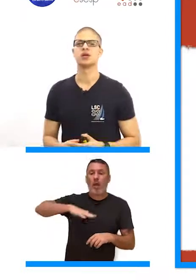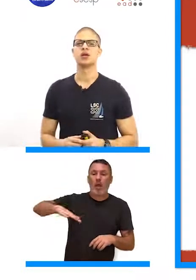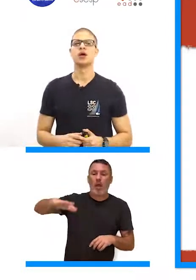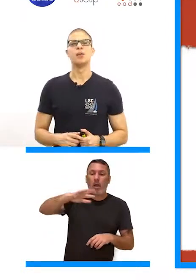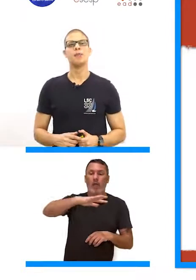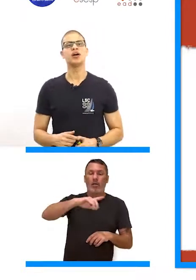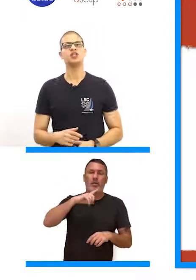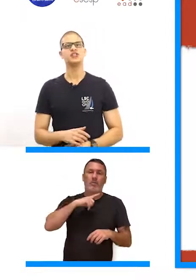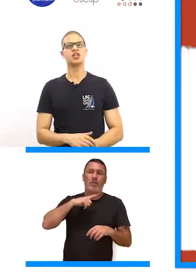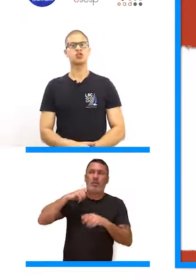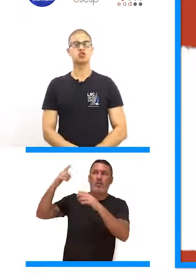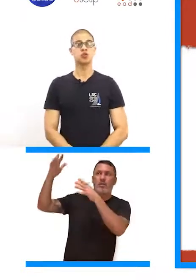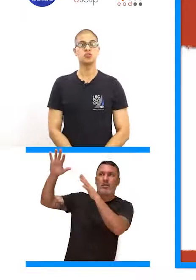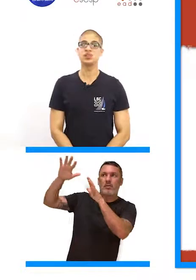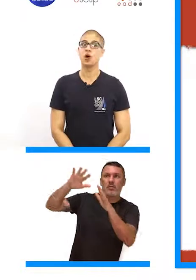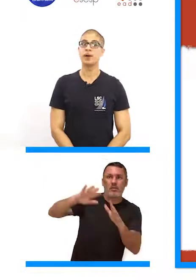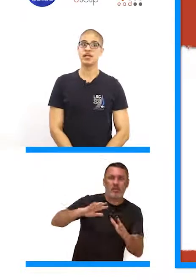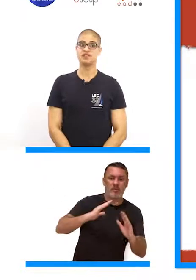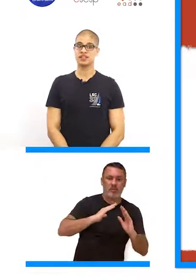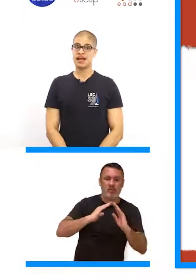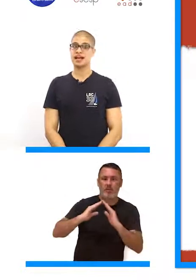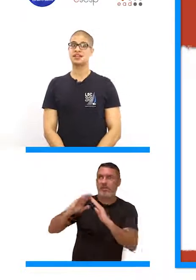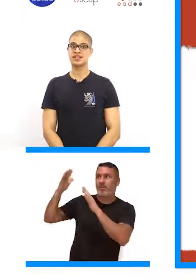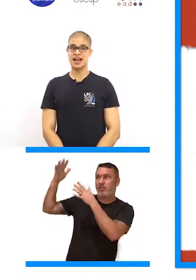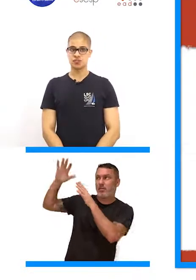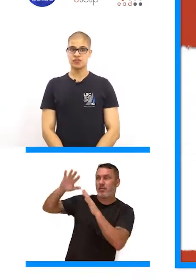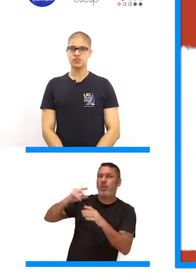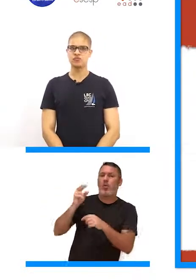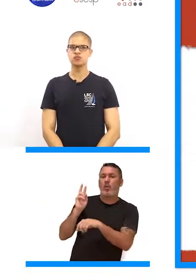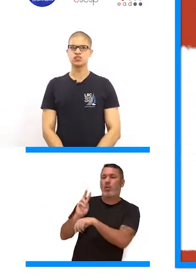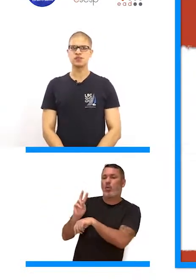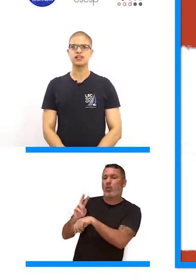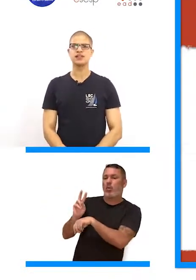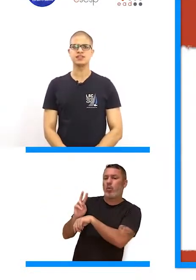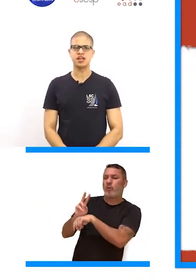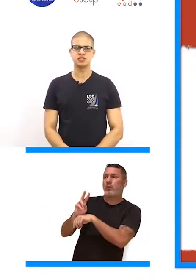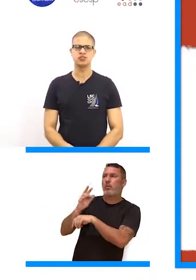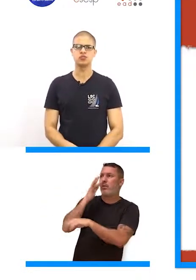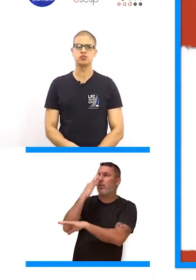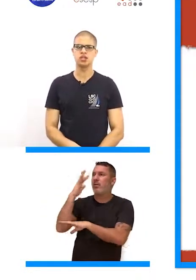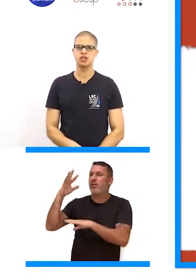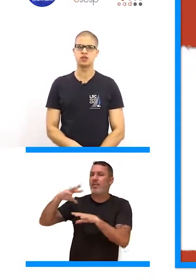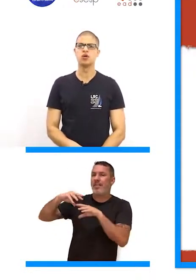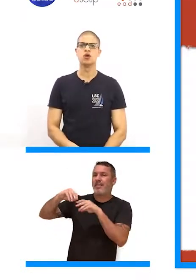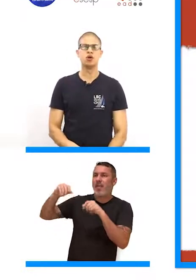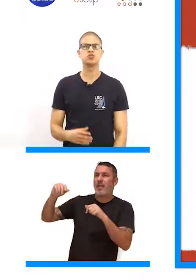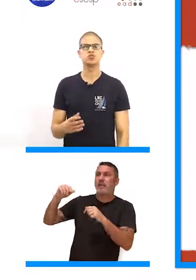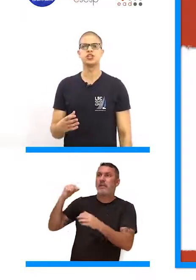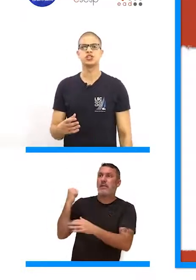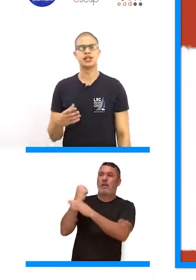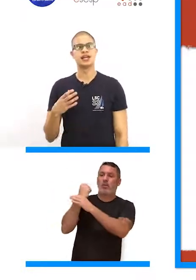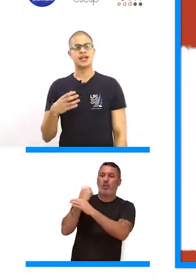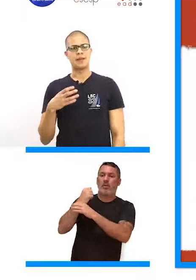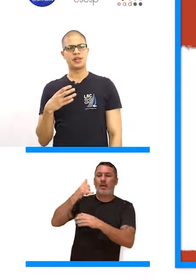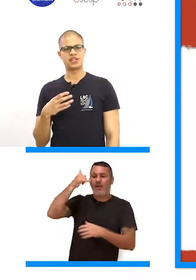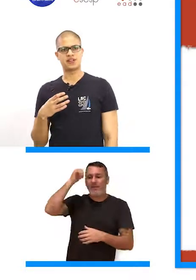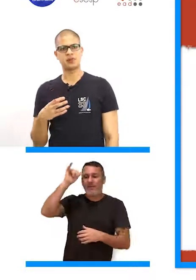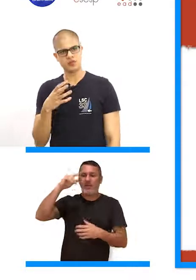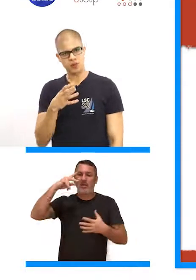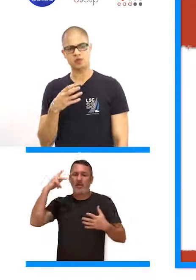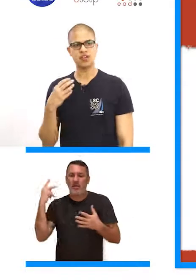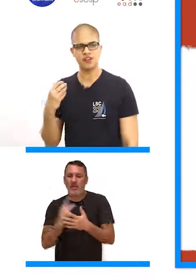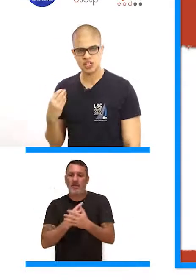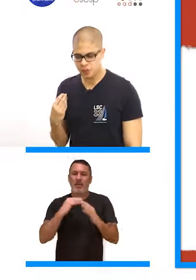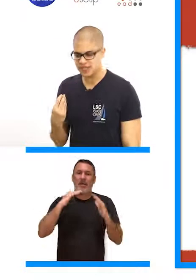encostas, pode ser uma solução para evitar catástrofes em função da intensidade de fluxo hídrico. Ou seja, a